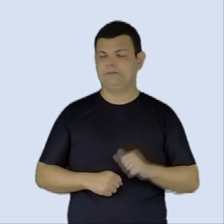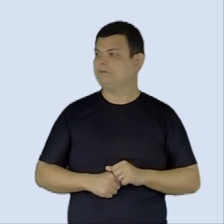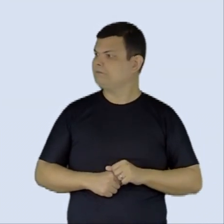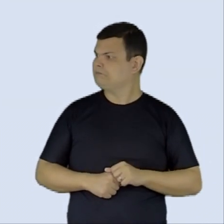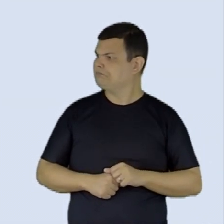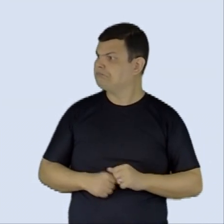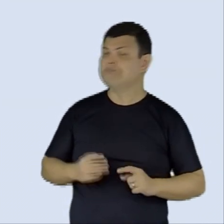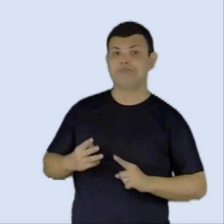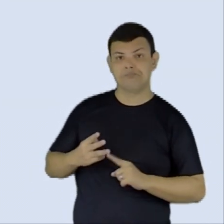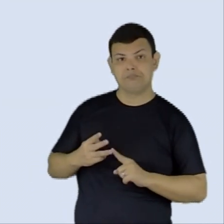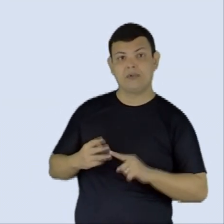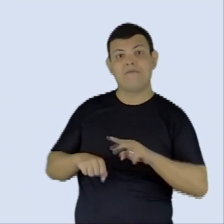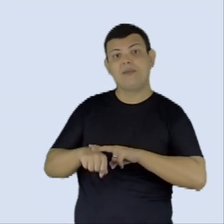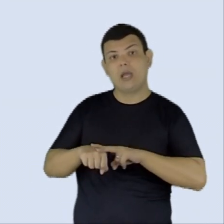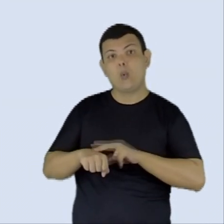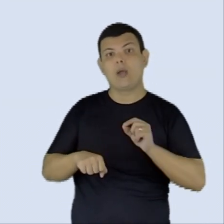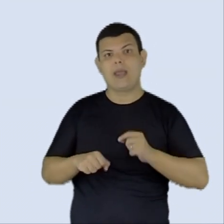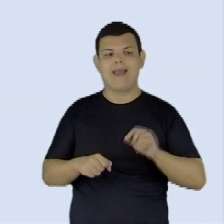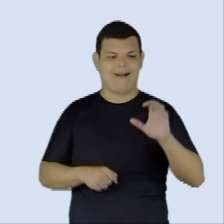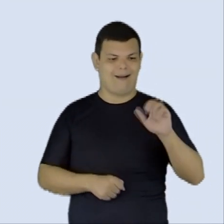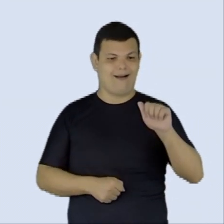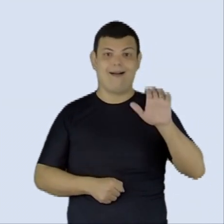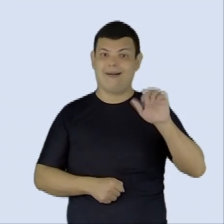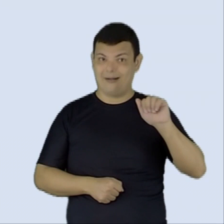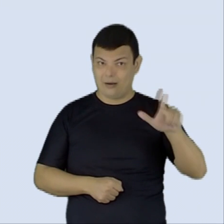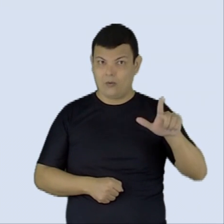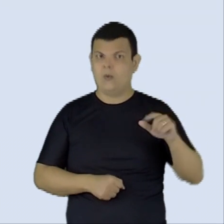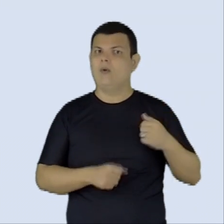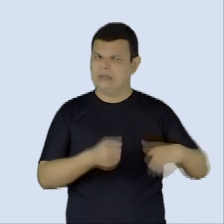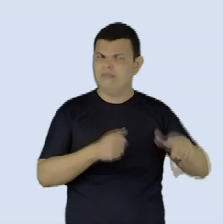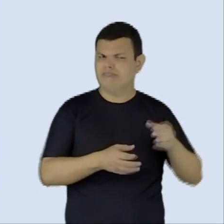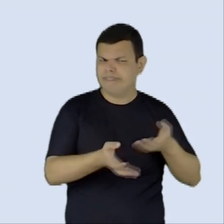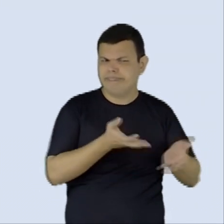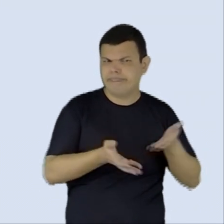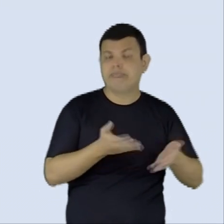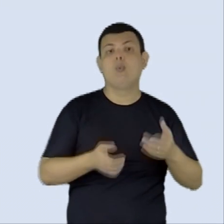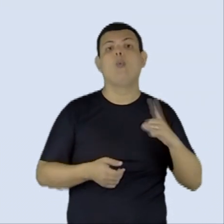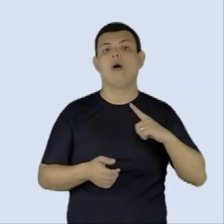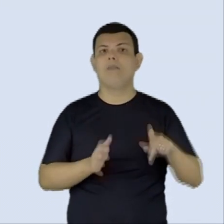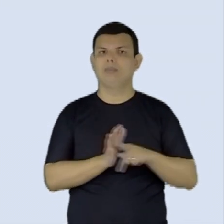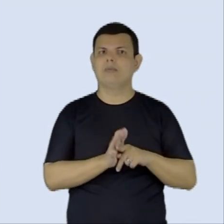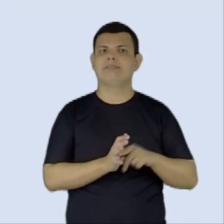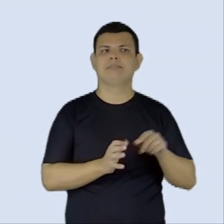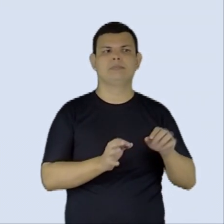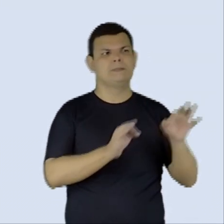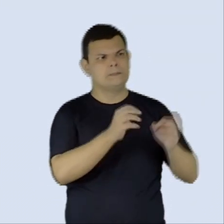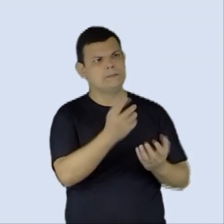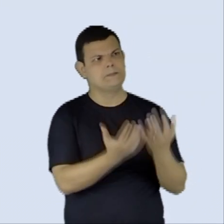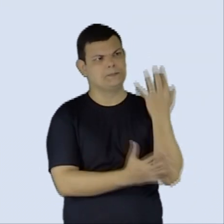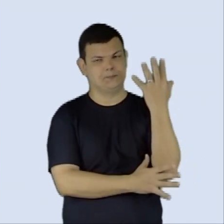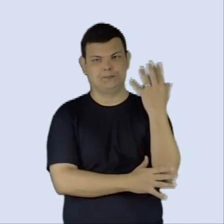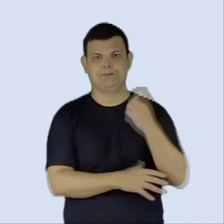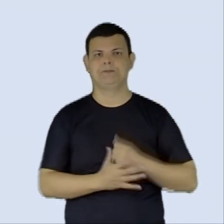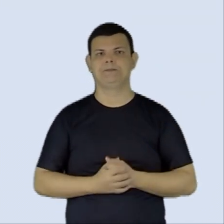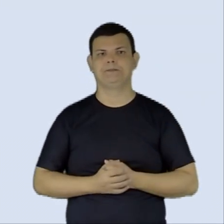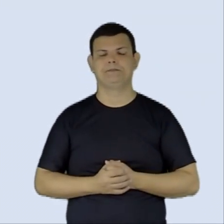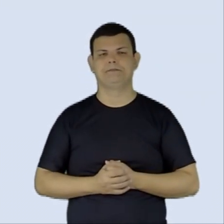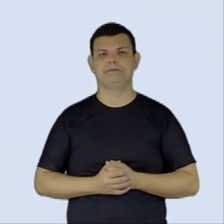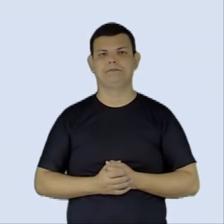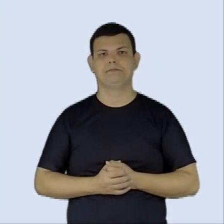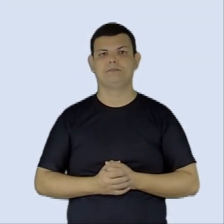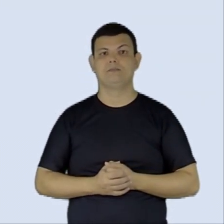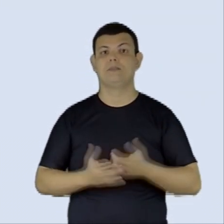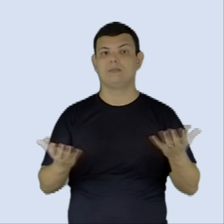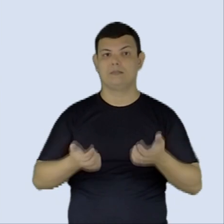do cacau, no sul da Bahia, em que a principal atividade econômica é o cacau, ok? Vamos falar um pouquinho agora